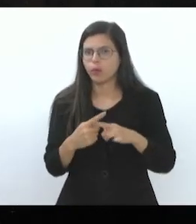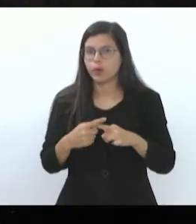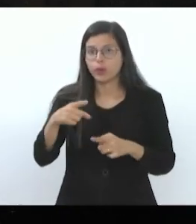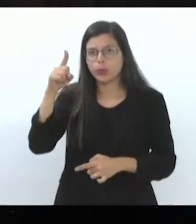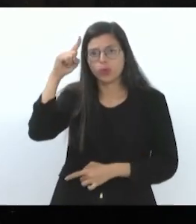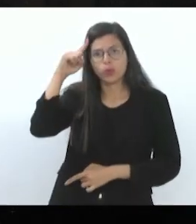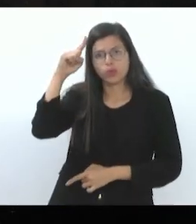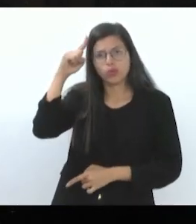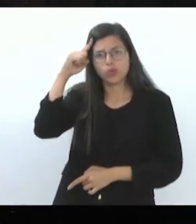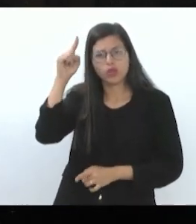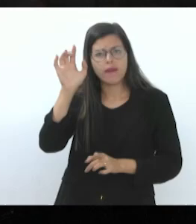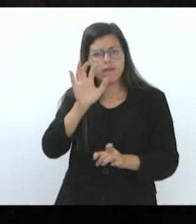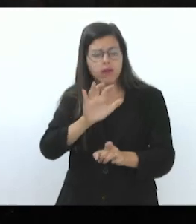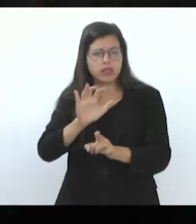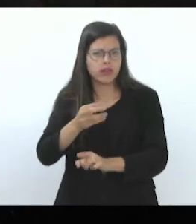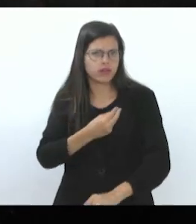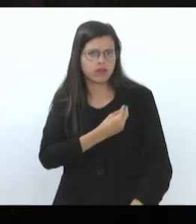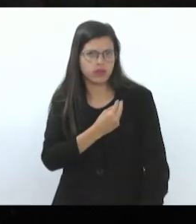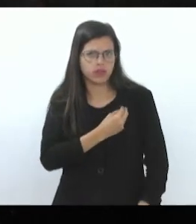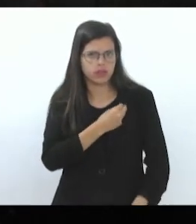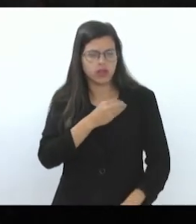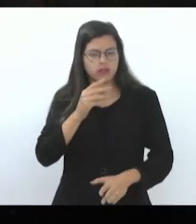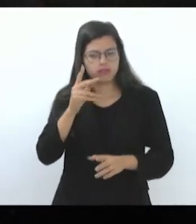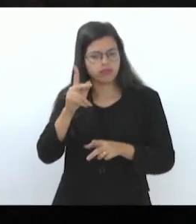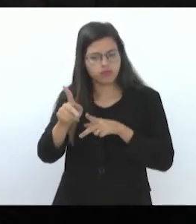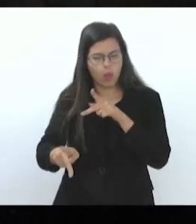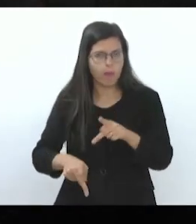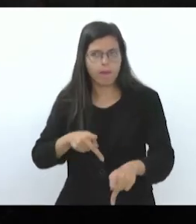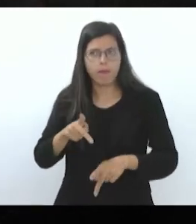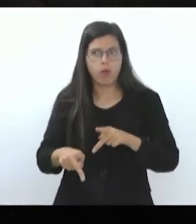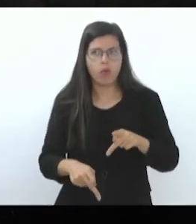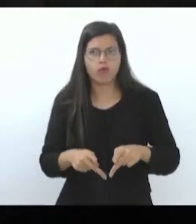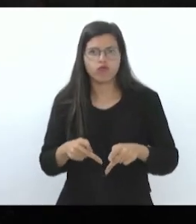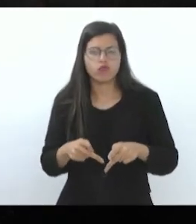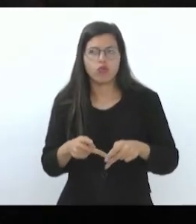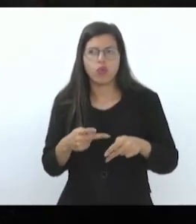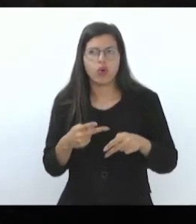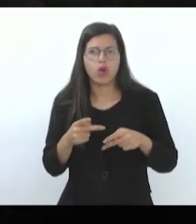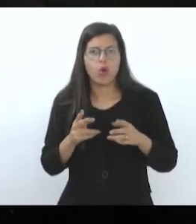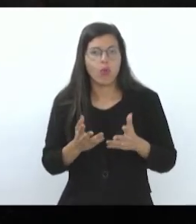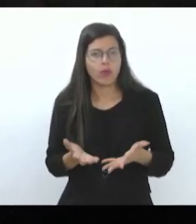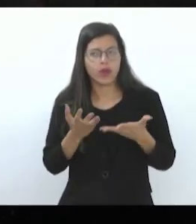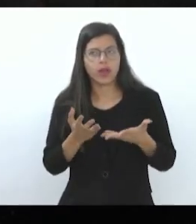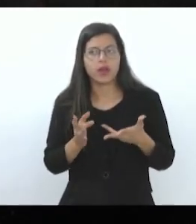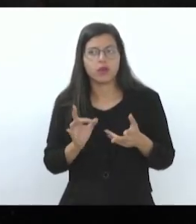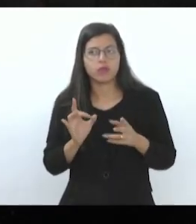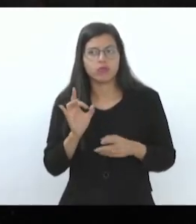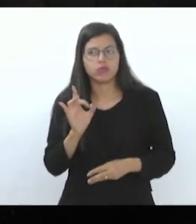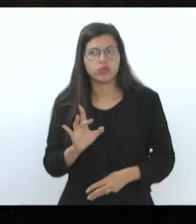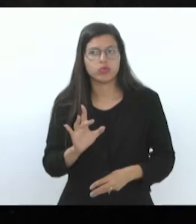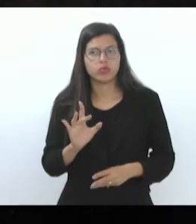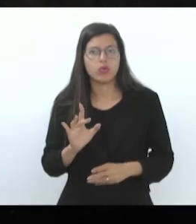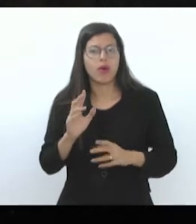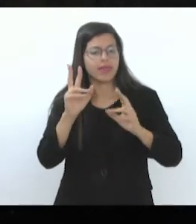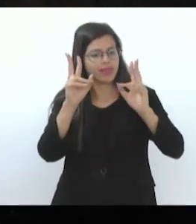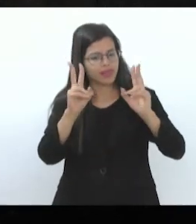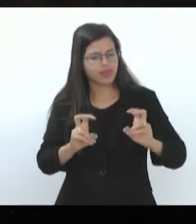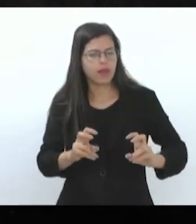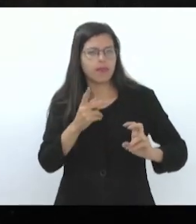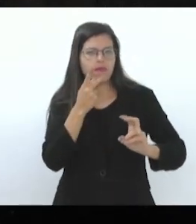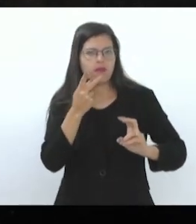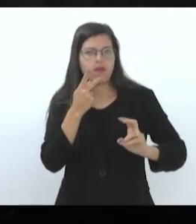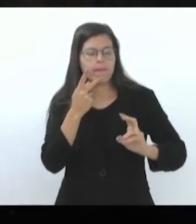diariamente na vida do cidadão. Eu não quero sair nem desse tema para ficar isso aqui bem marcado.